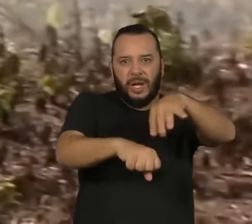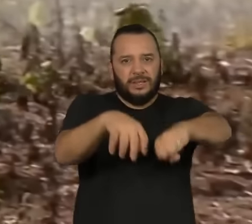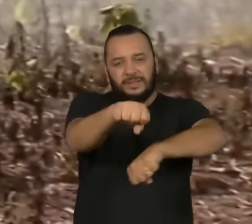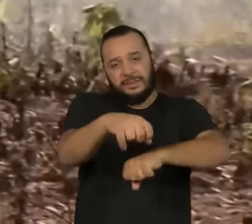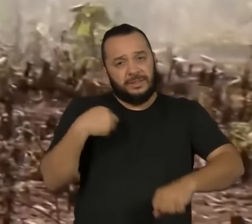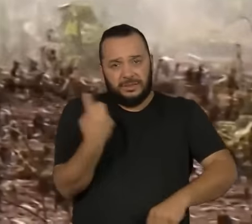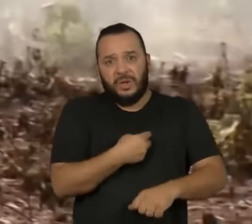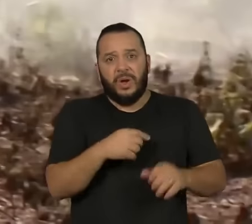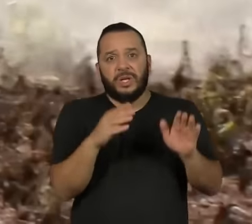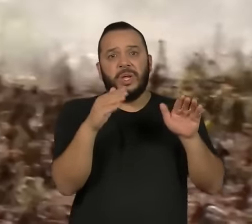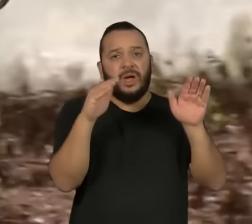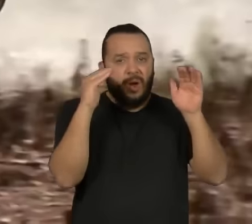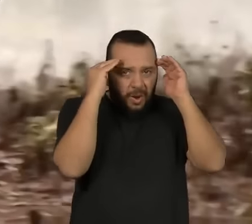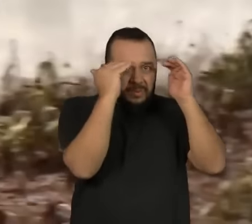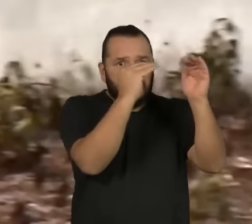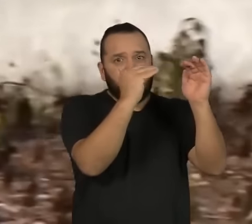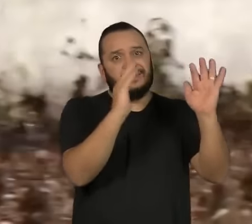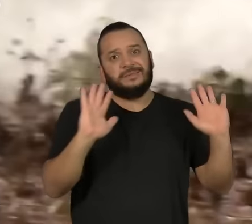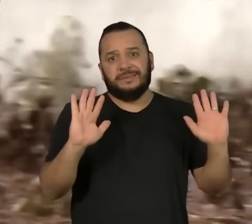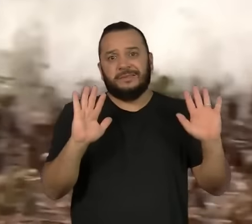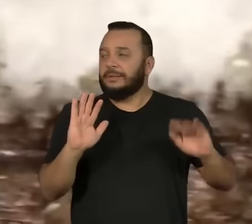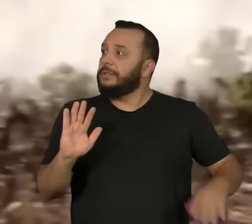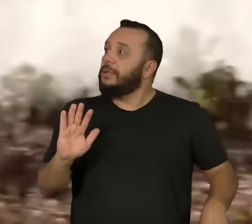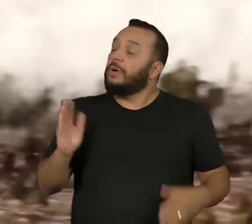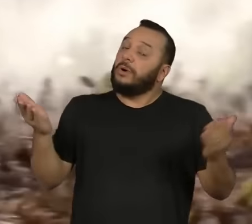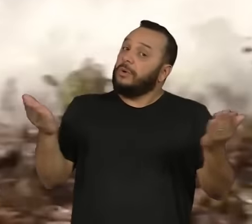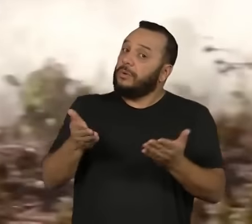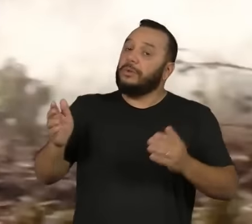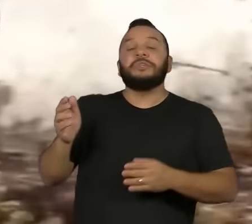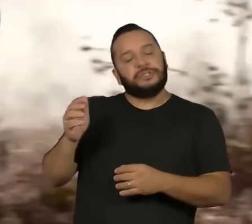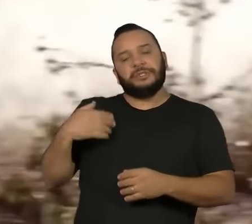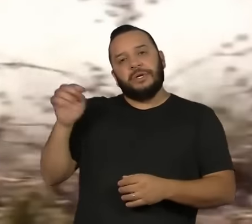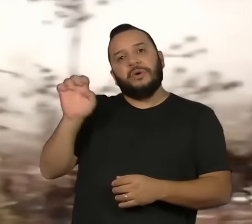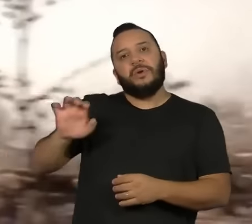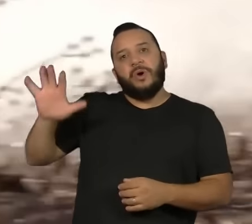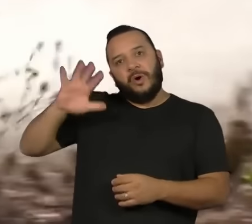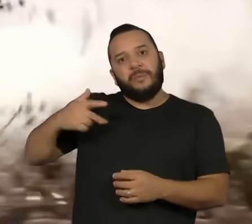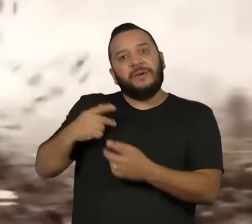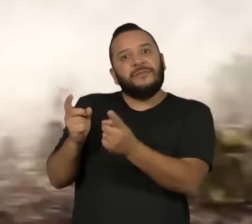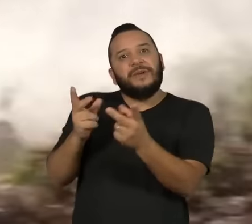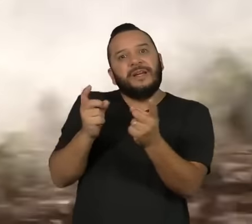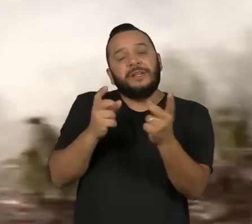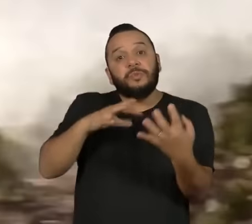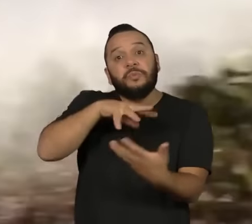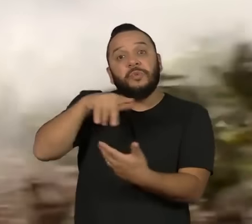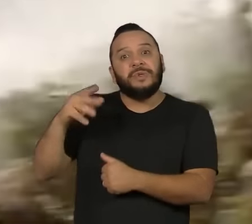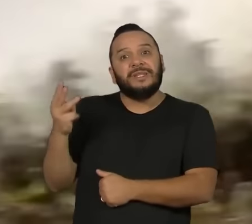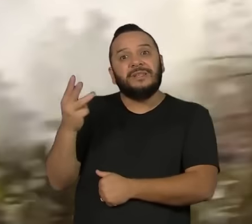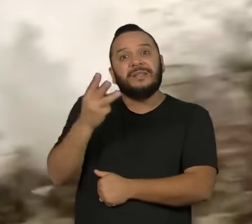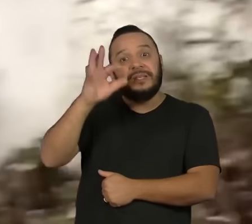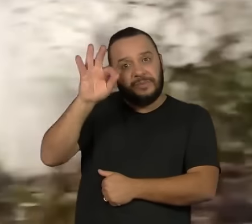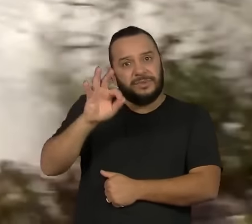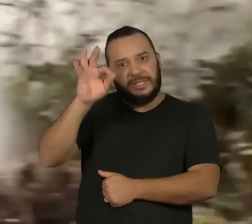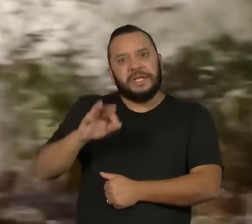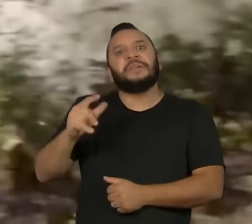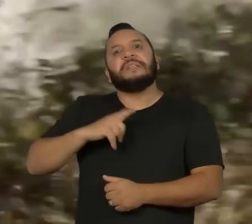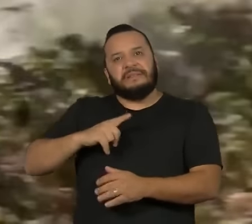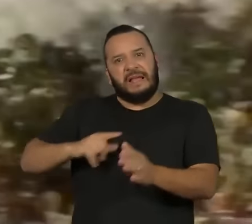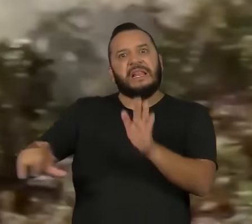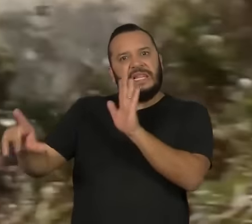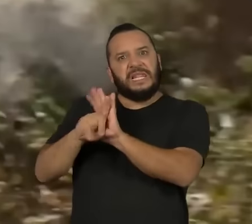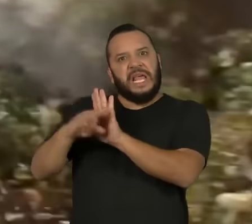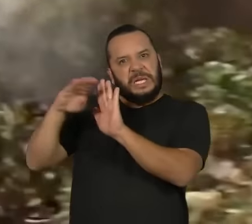Hoje a Europa controla mais de um terço das vendas mundiais de agrotóxicos e tem a mais restritiva legislação